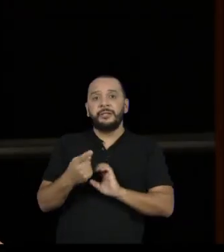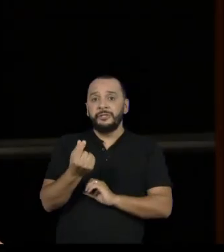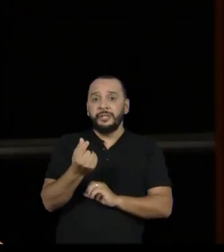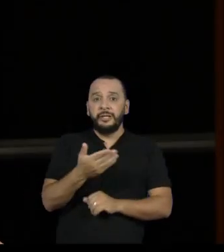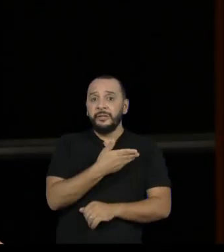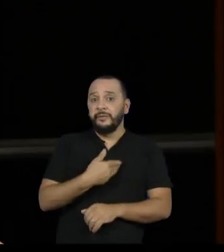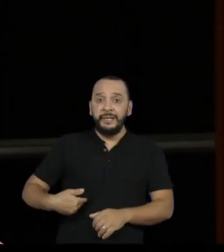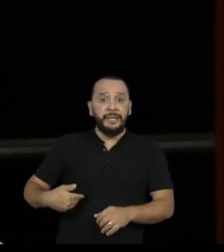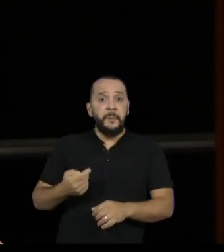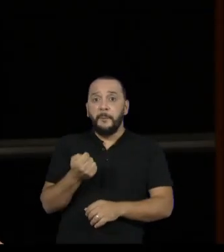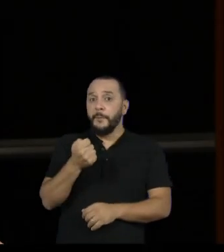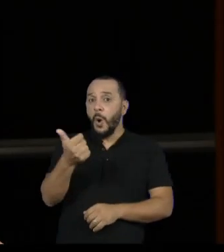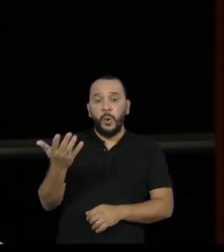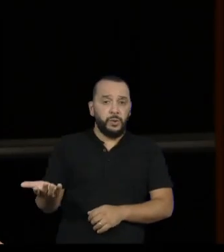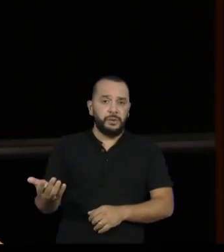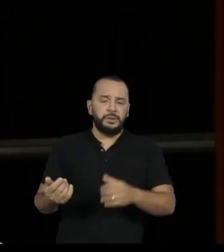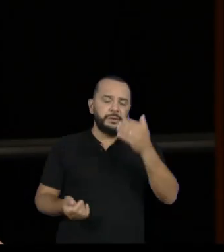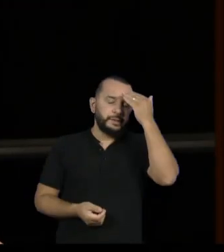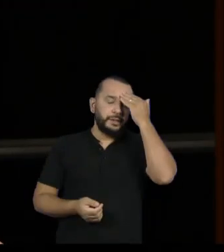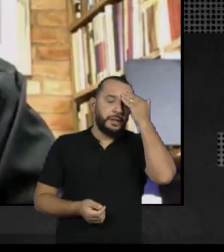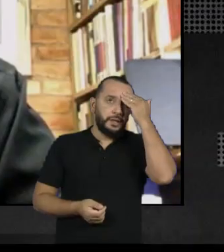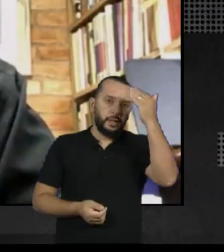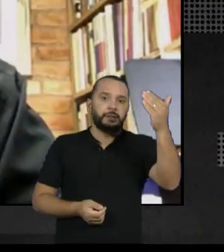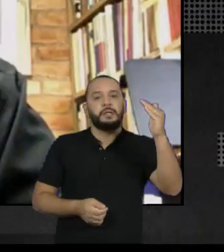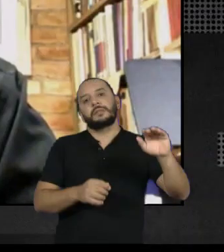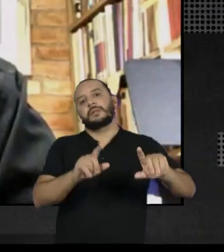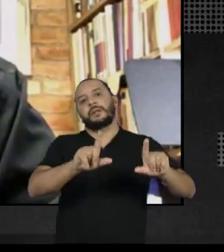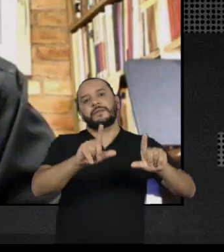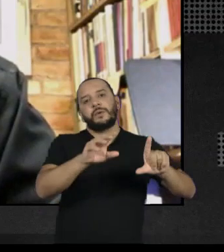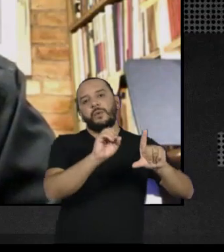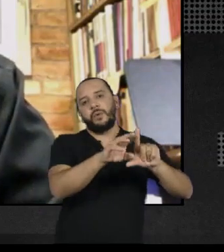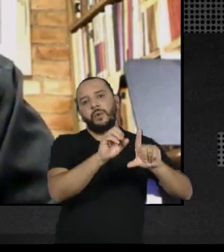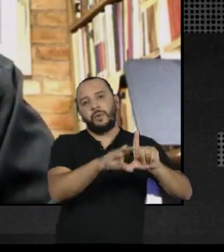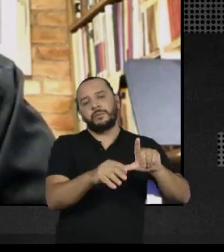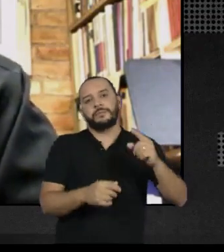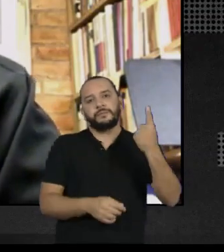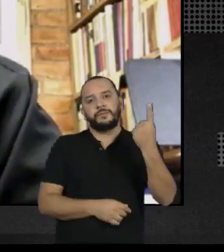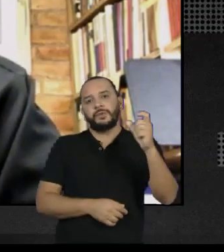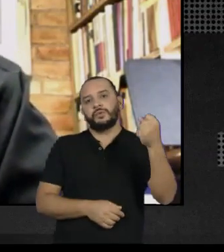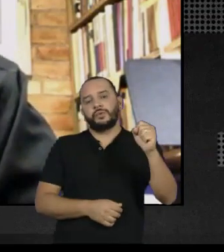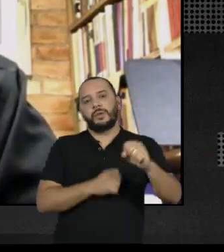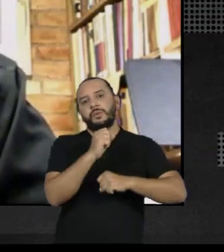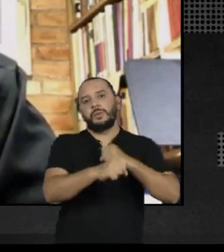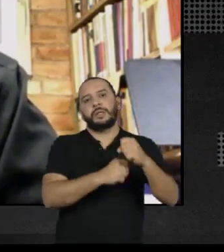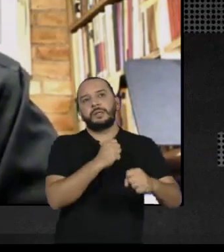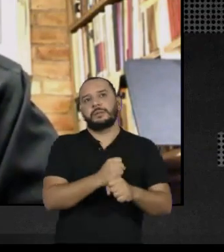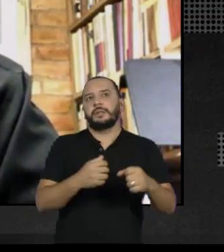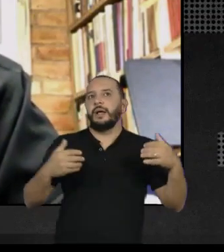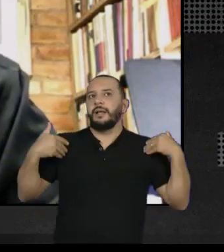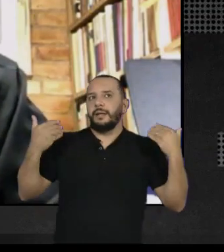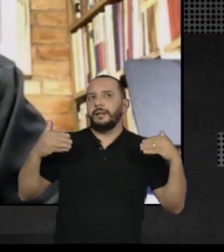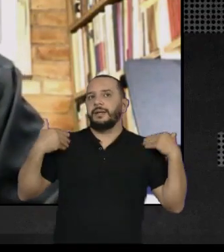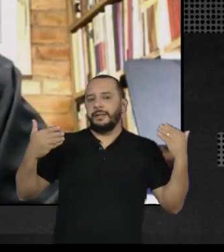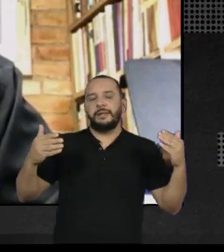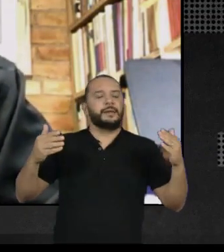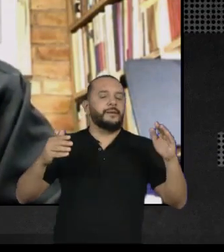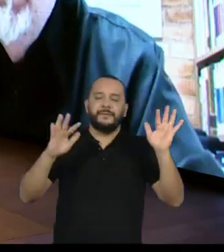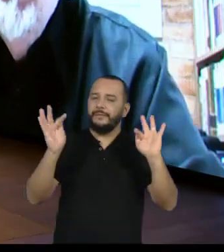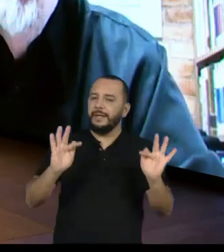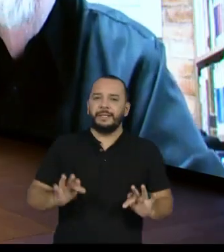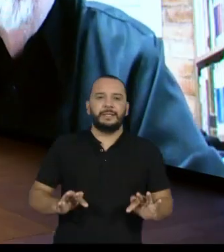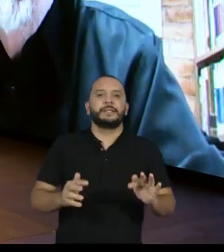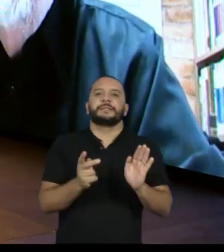tudo mais, não sofrer como tantos amigos meus, infelizmente, estão sofrendo, dependendo do dinheiro do governo que nunca chega e